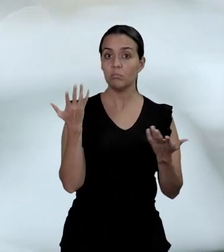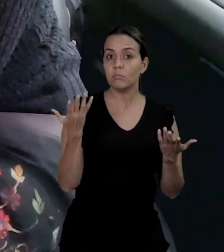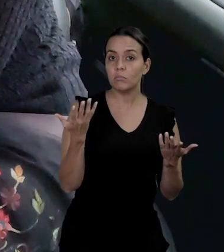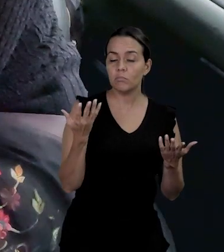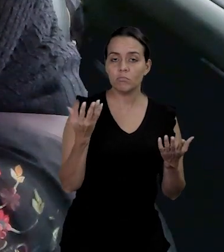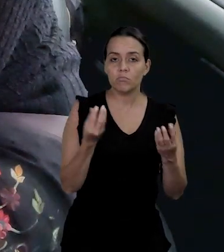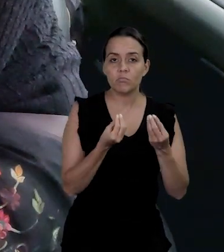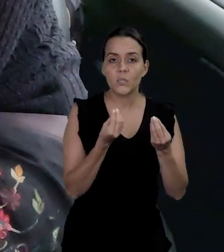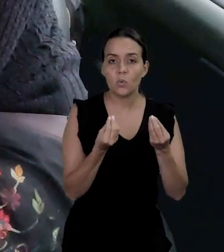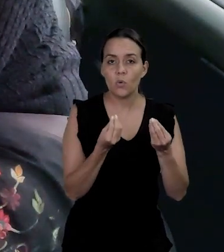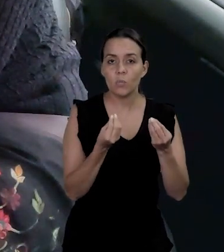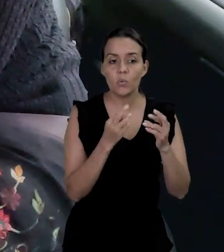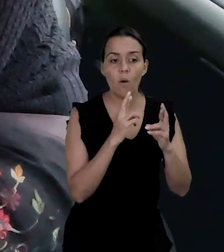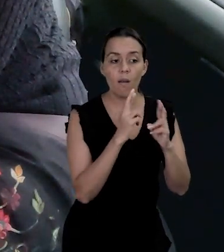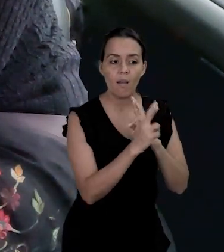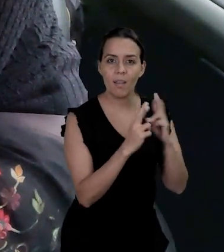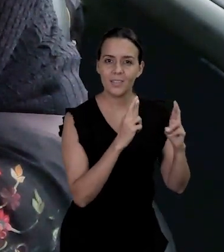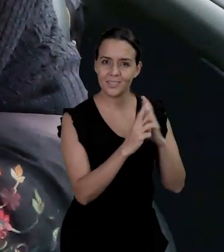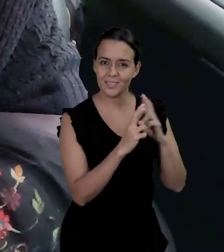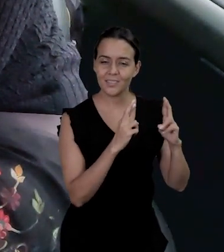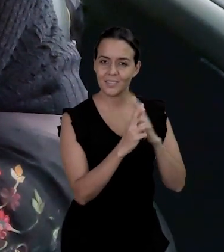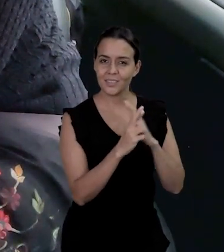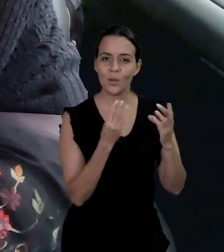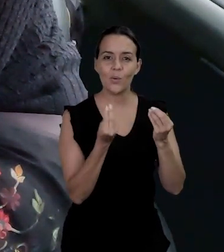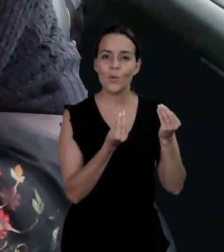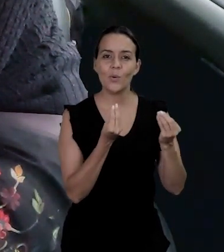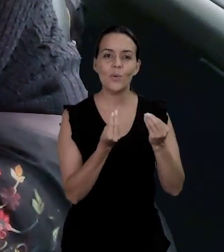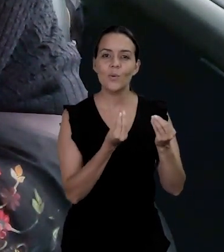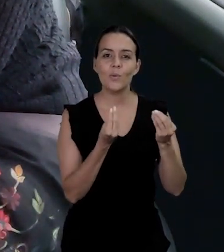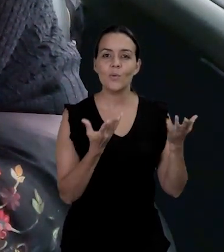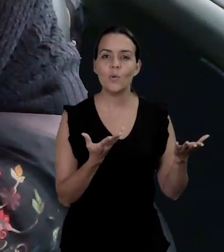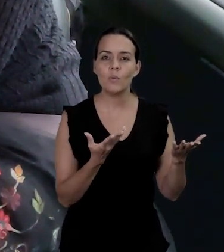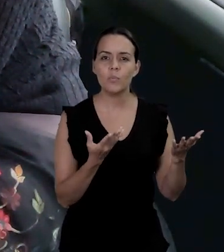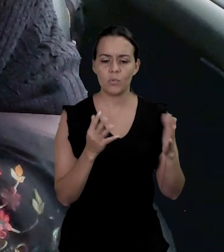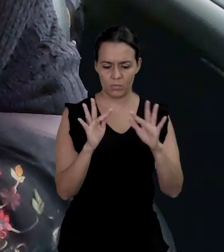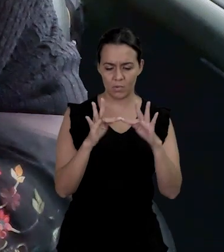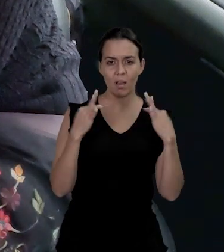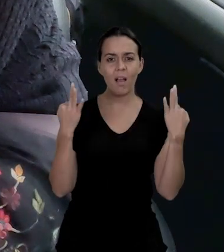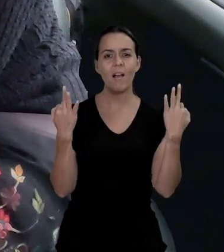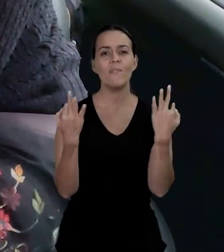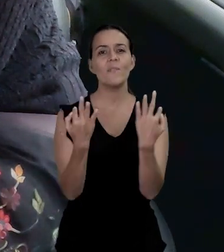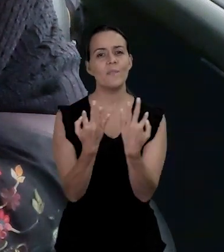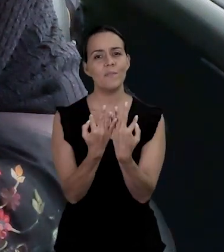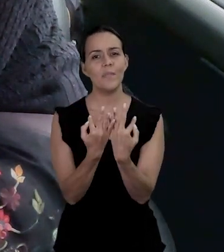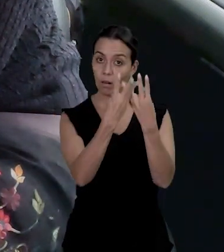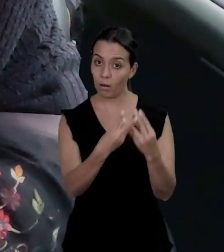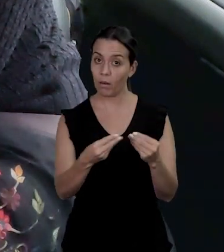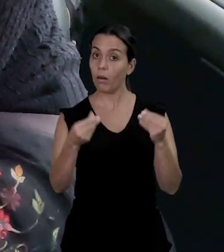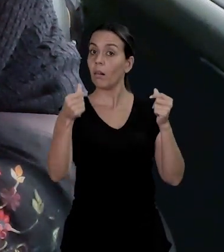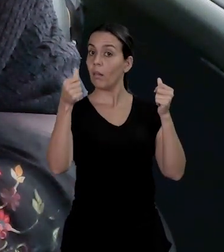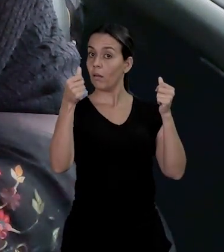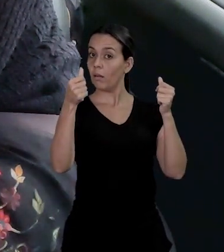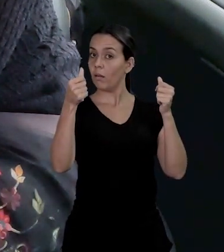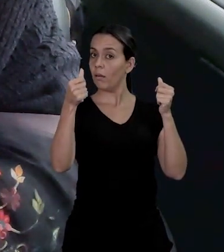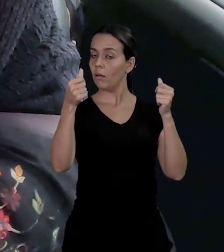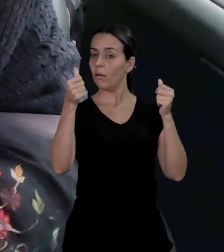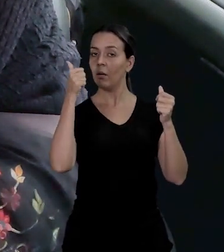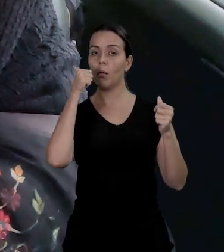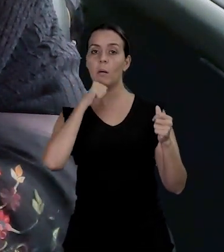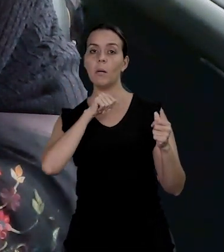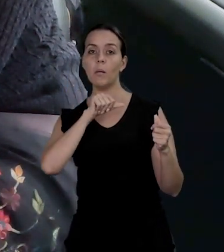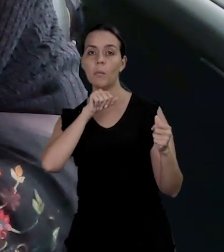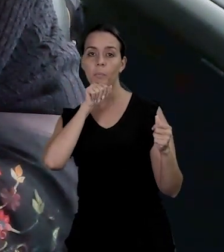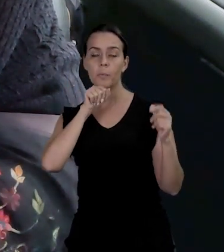heterossexualidade, e as pessoas se relacionariam livremente, seria o fim da família. A família, entende-se família